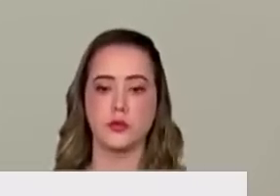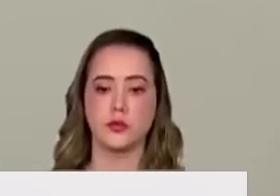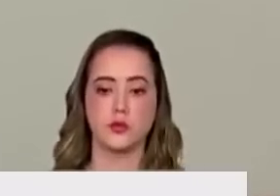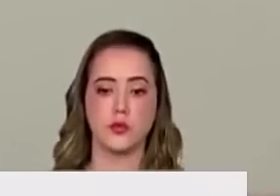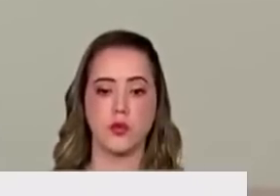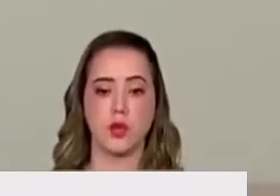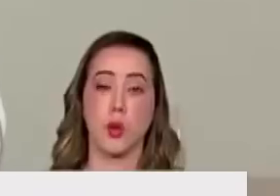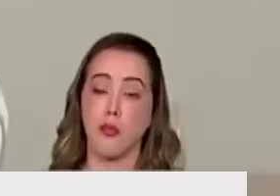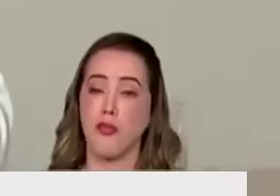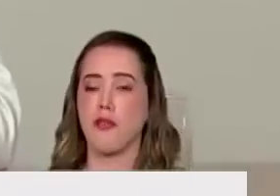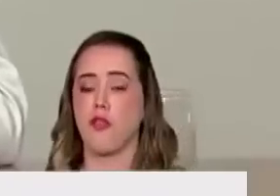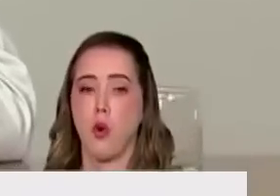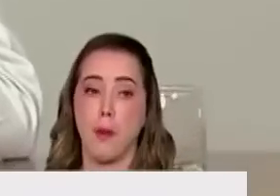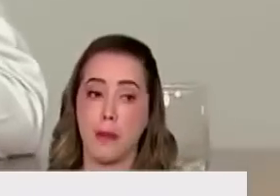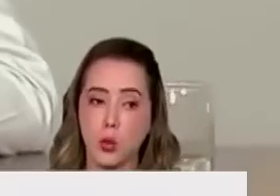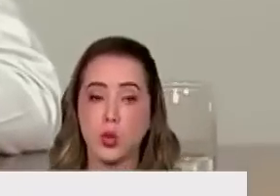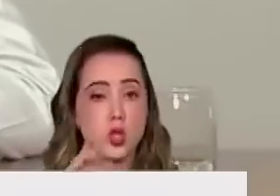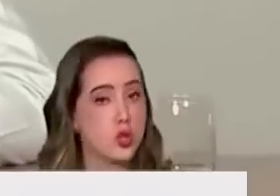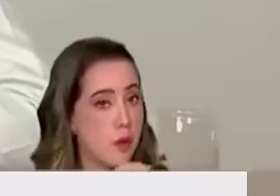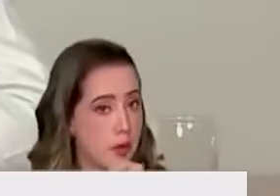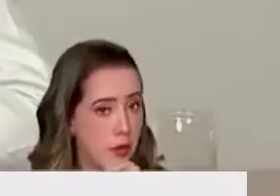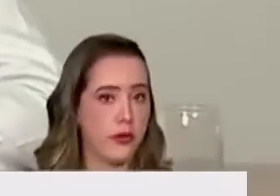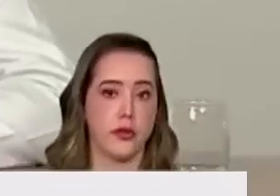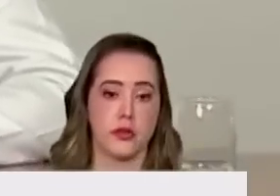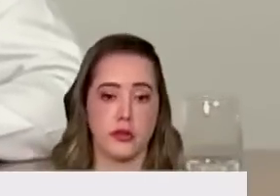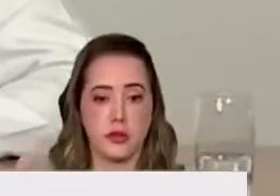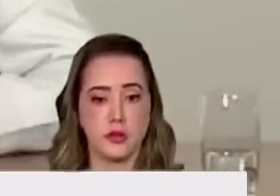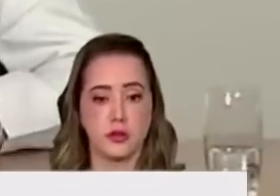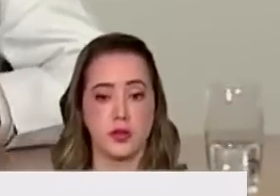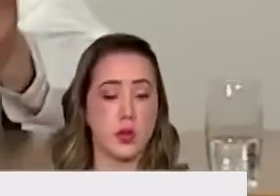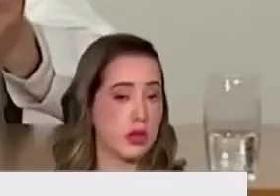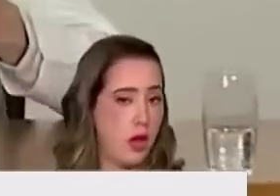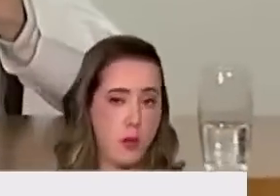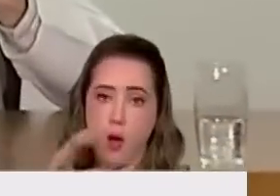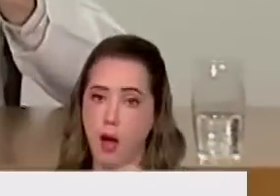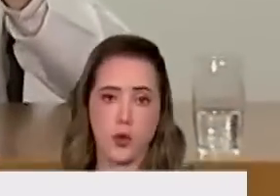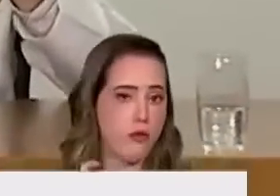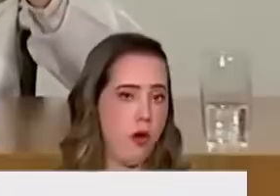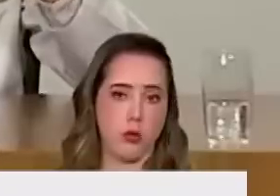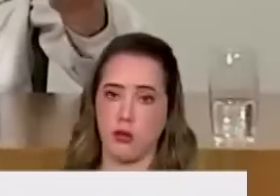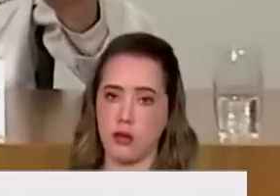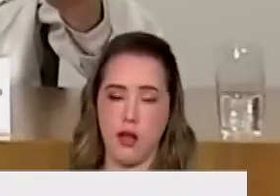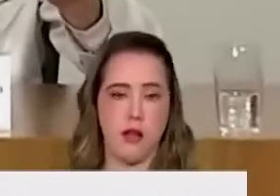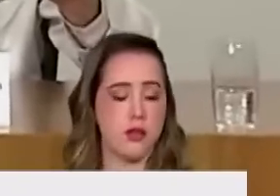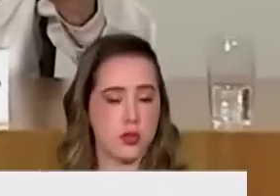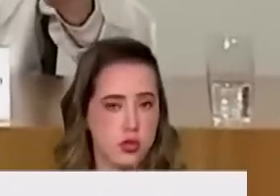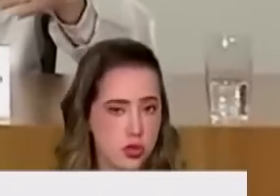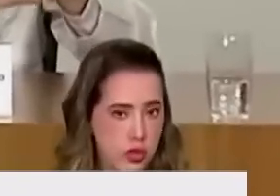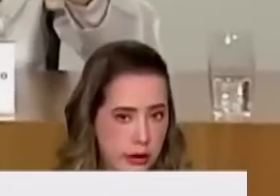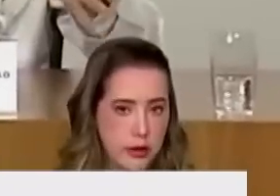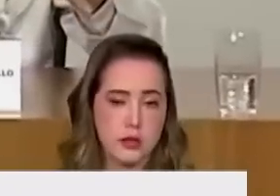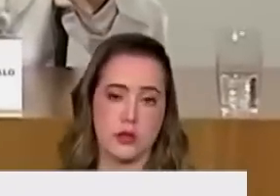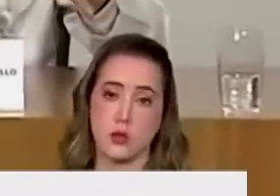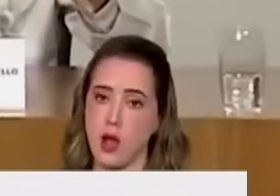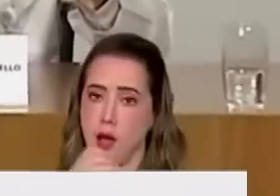Por favor, por favor, vamos manter pergunta o mais rapidamente possível. Como eu expliquei, a gente tenta fazer